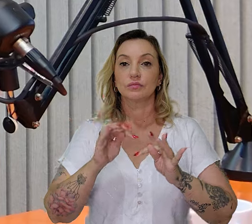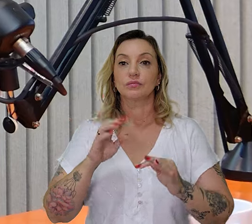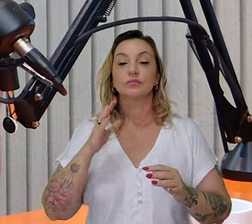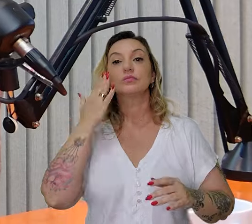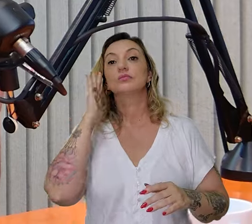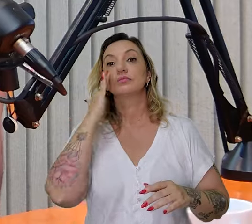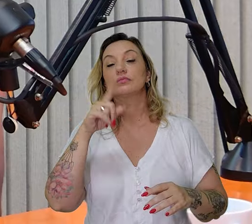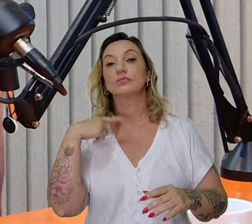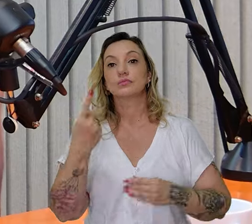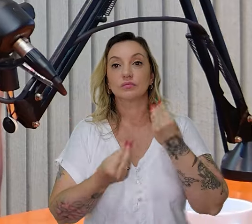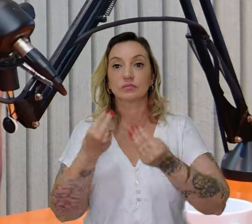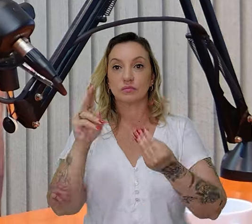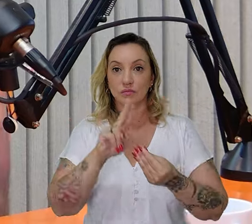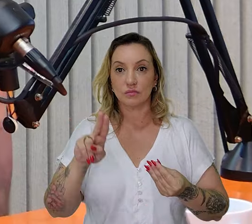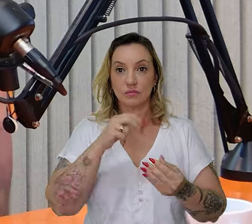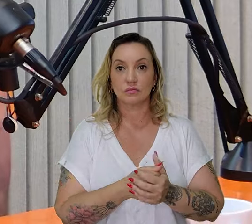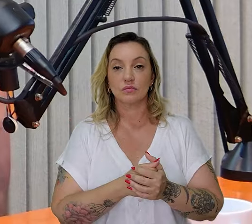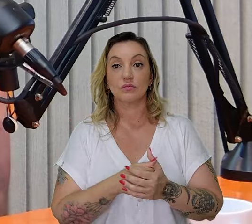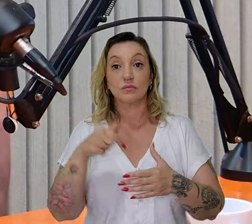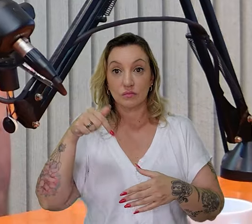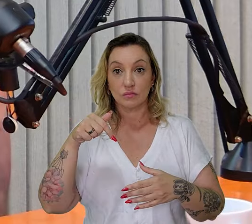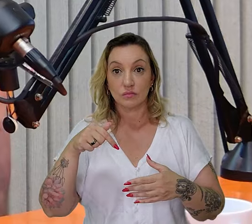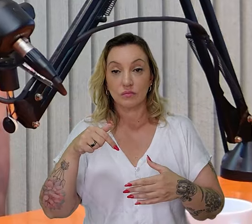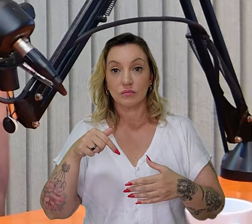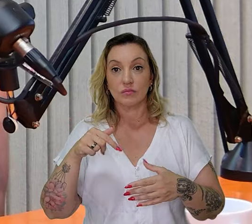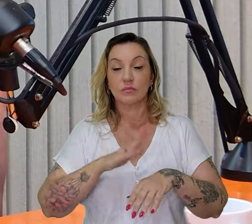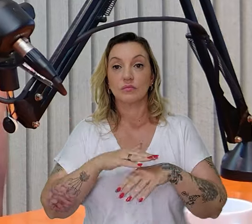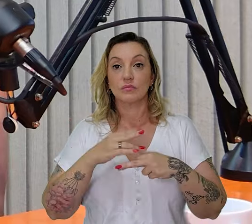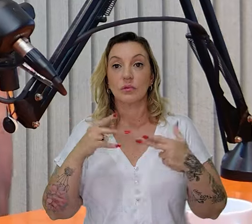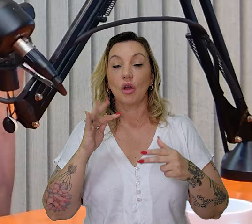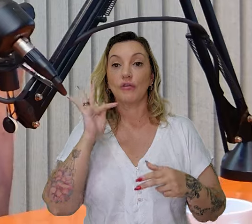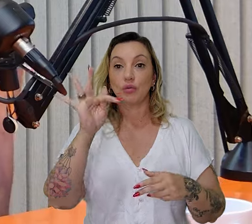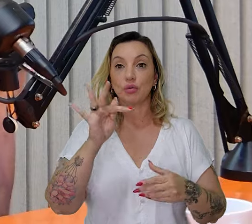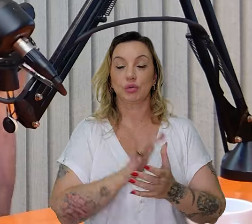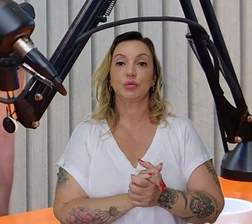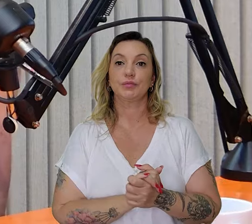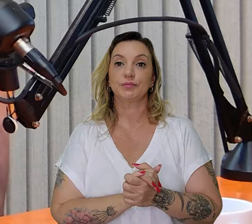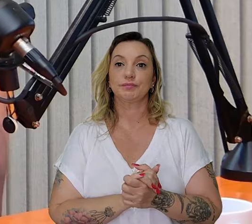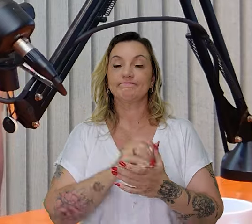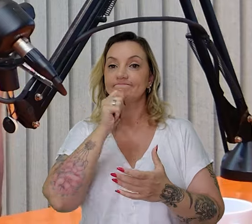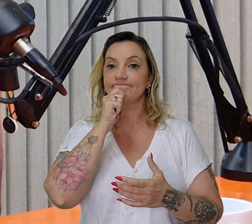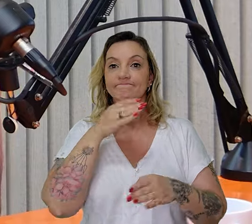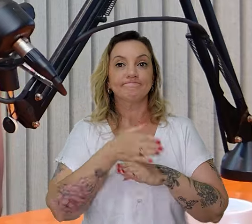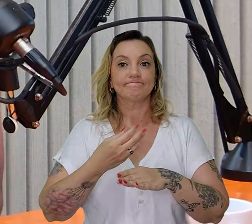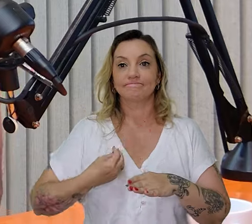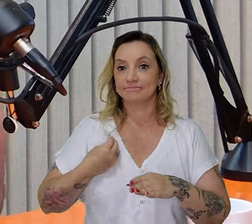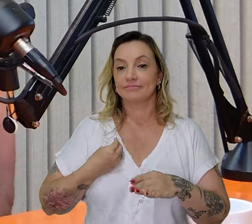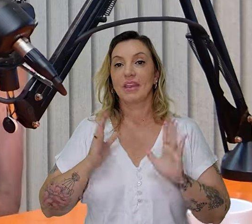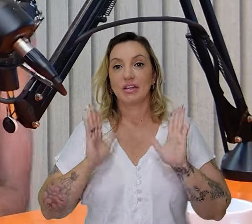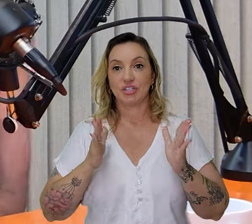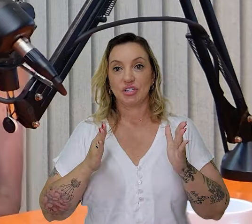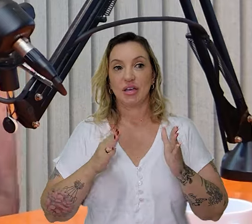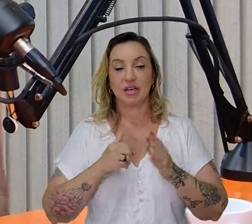usado e aqui ainda a gente vê isso como uma coisa do Futuro né a gente não é nem do presente já né já tá a não ser que a